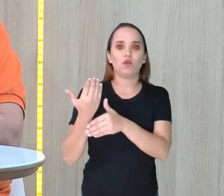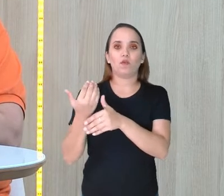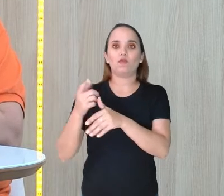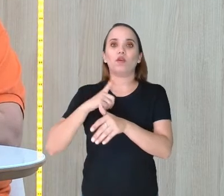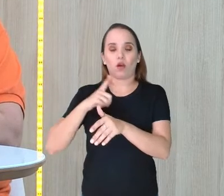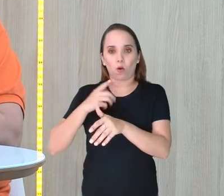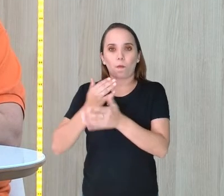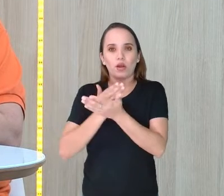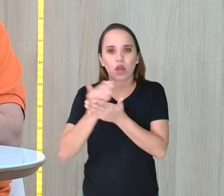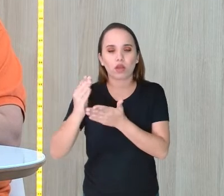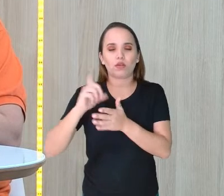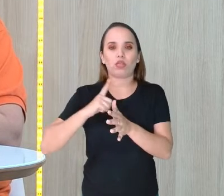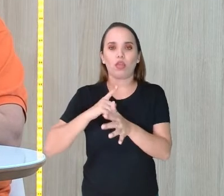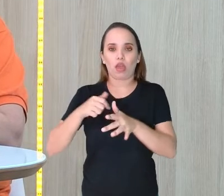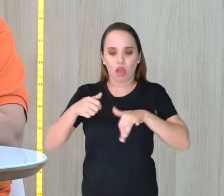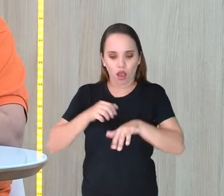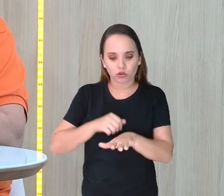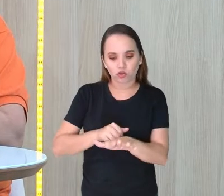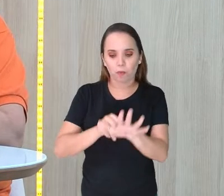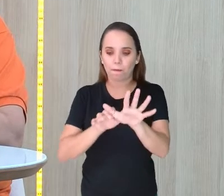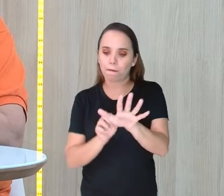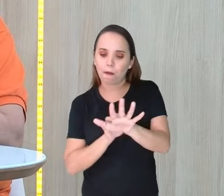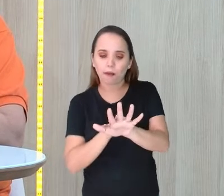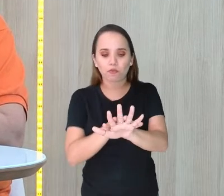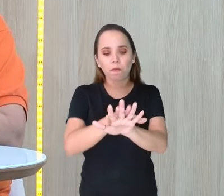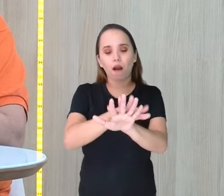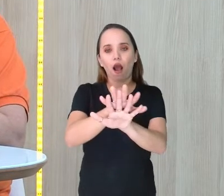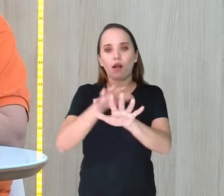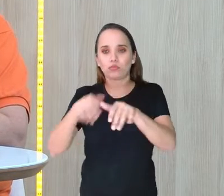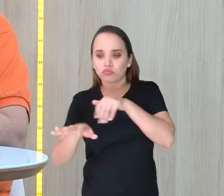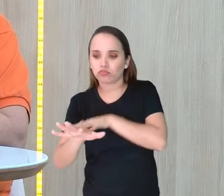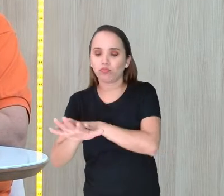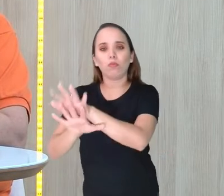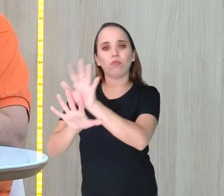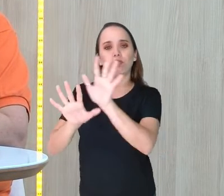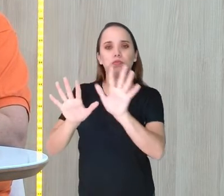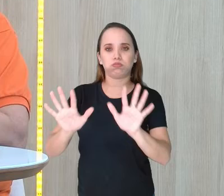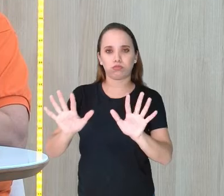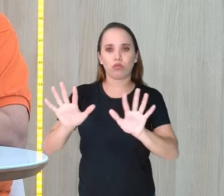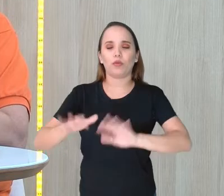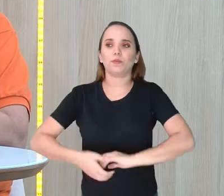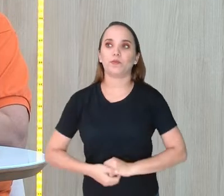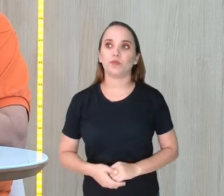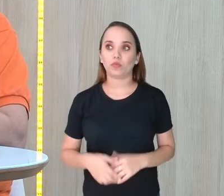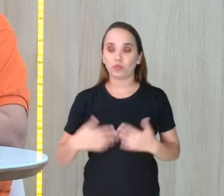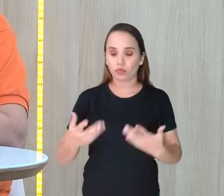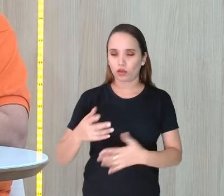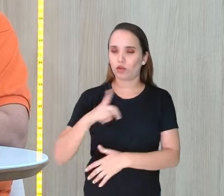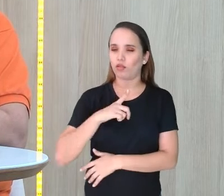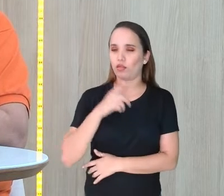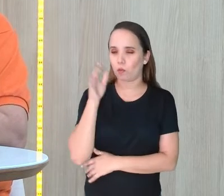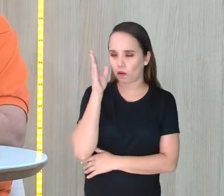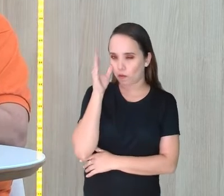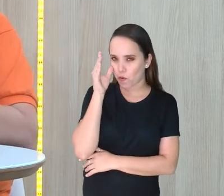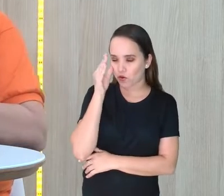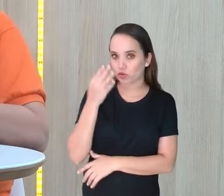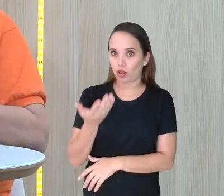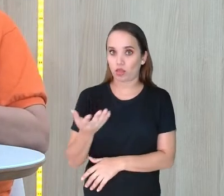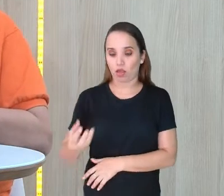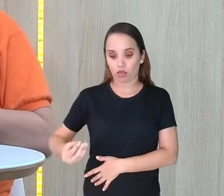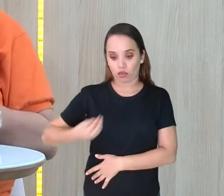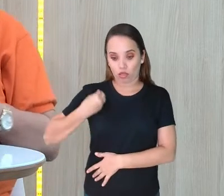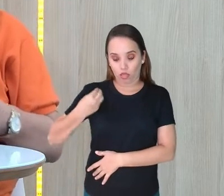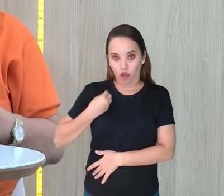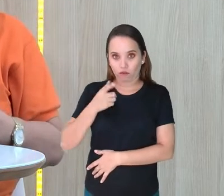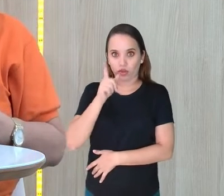patas, né? E aí vem uma curiosidade, gente. Os sapos, né, ele tem quando aquático, eles têm a